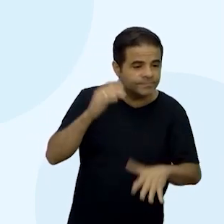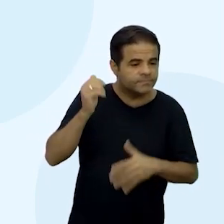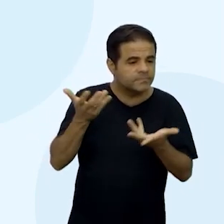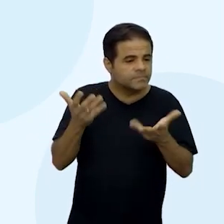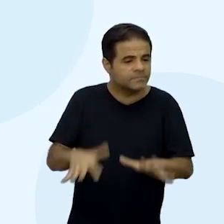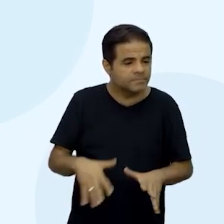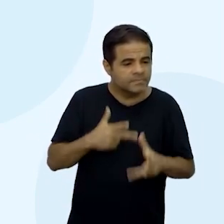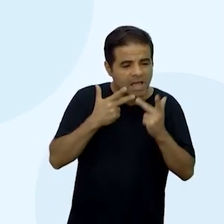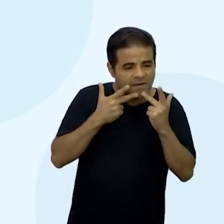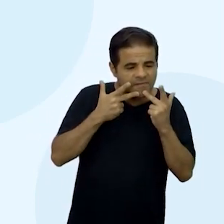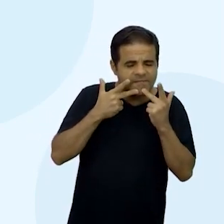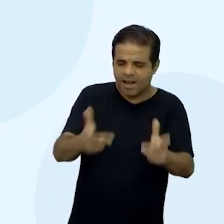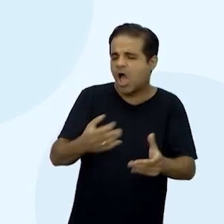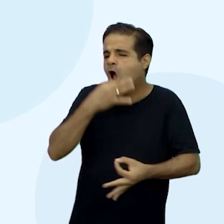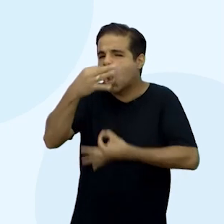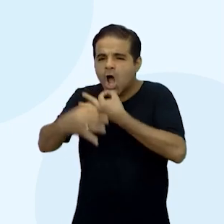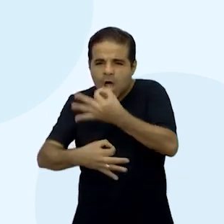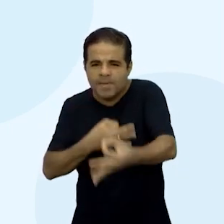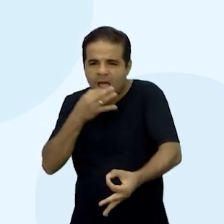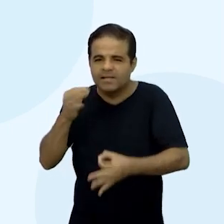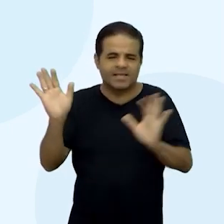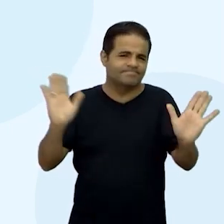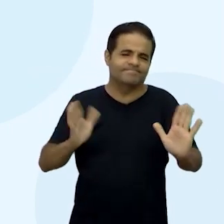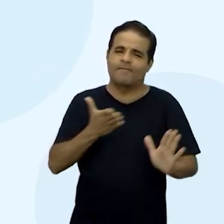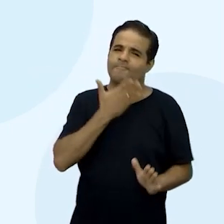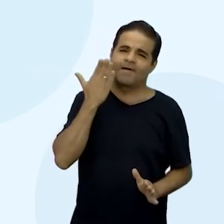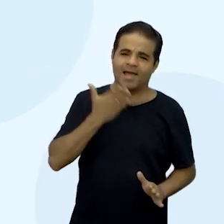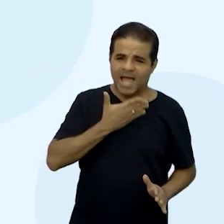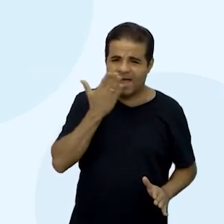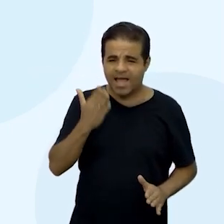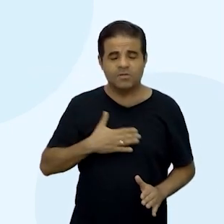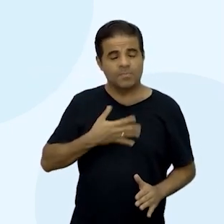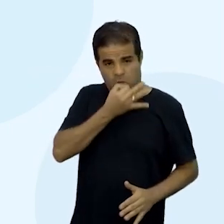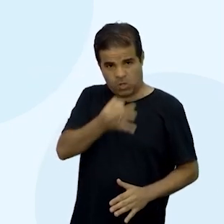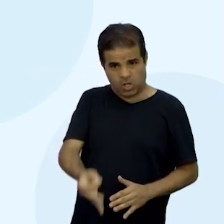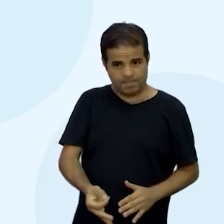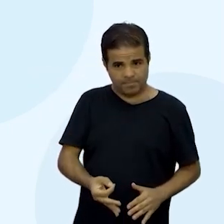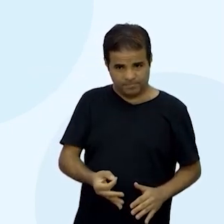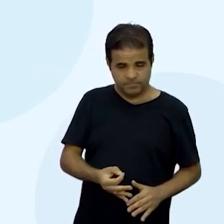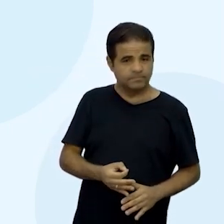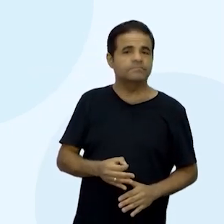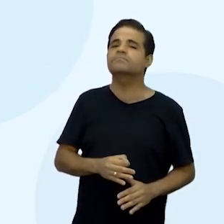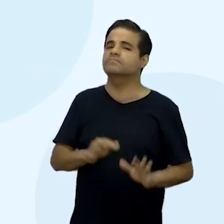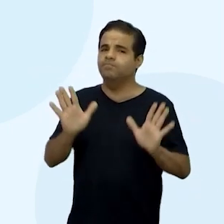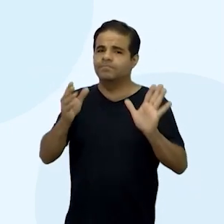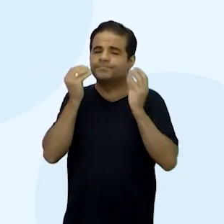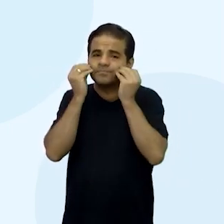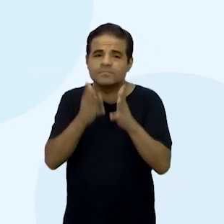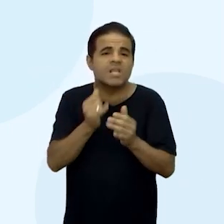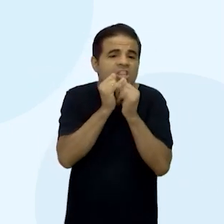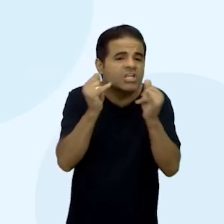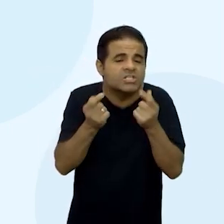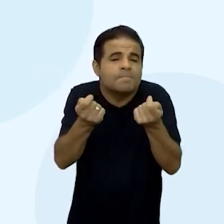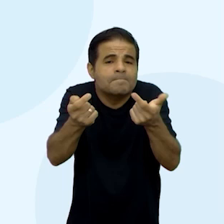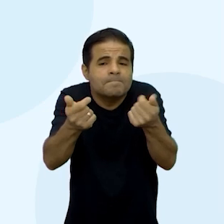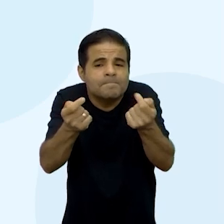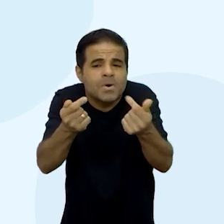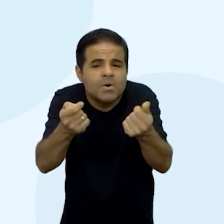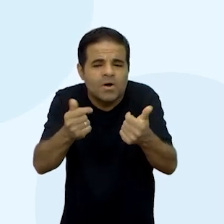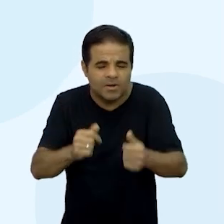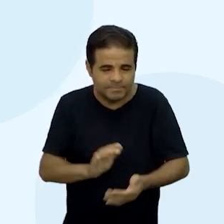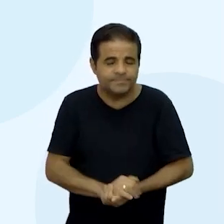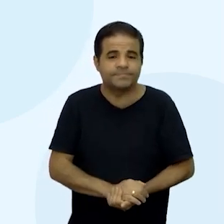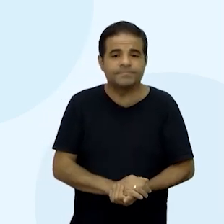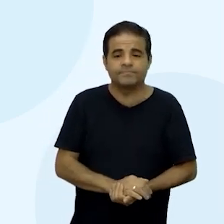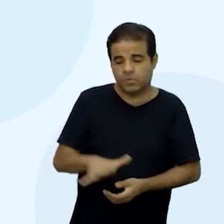quero nem falar. Eu não quero nem comentar alguma coisa, porque é tão fácil. O meu comentário não consegue. A energia que eu vou gastar aqui é pouca. Ó,